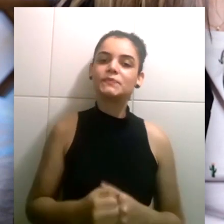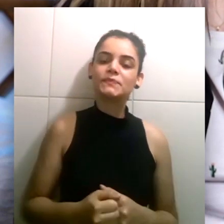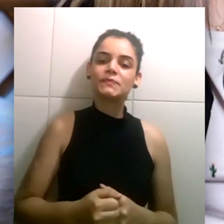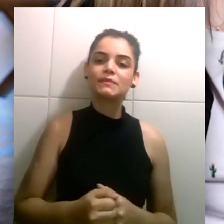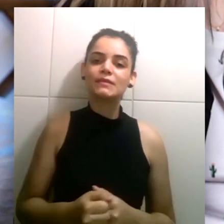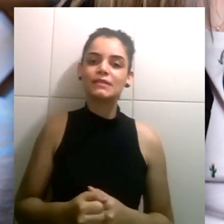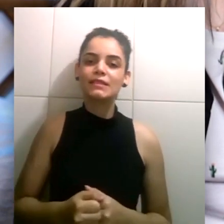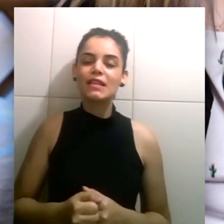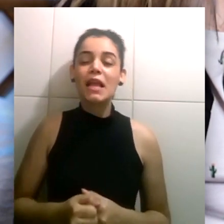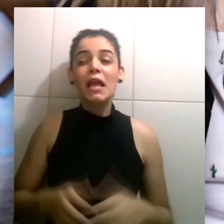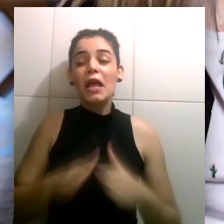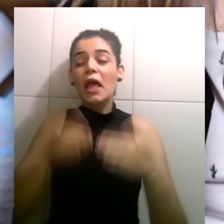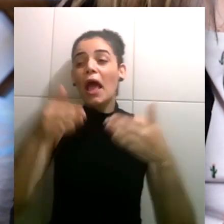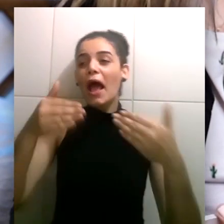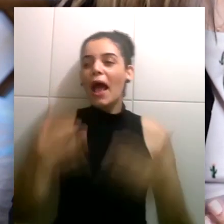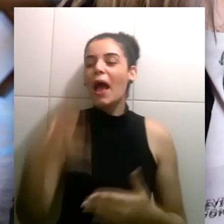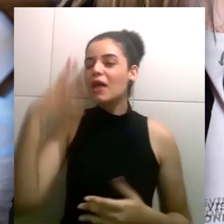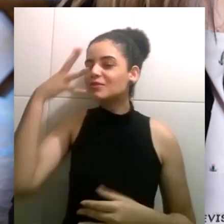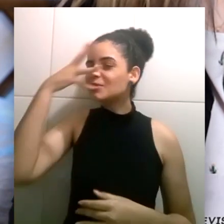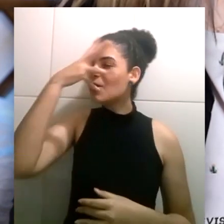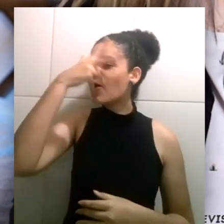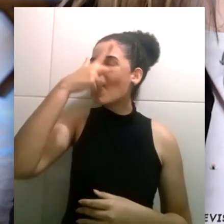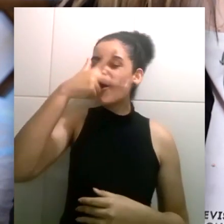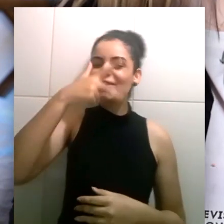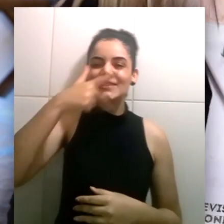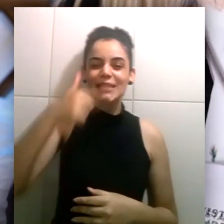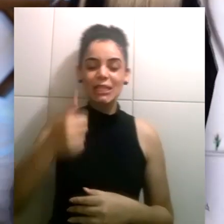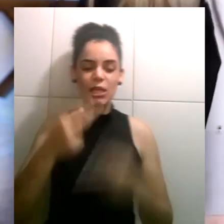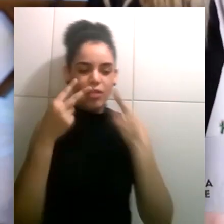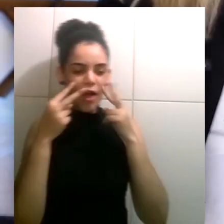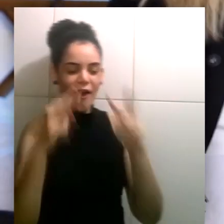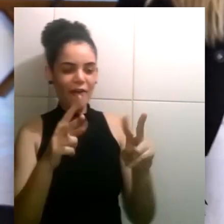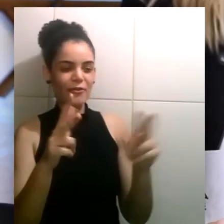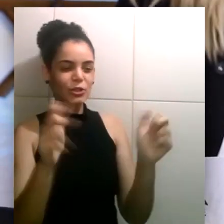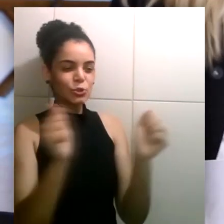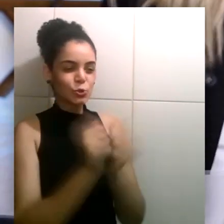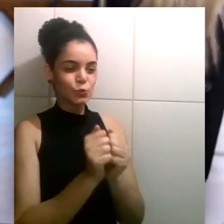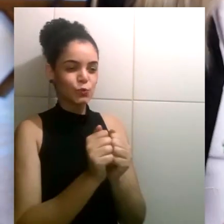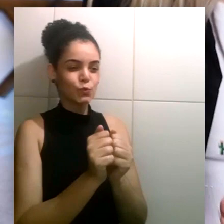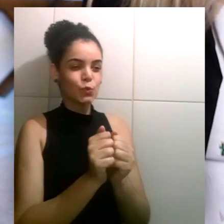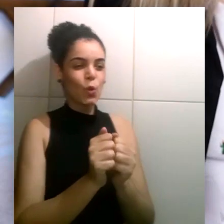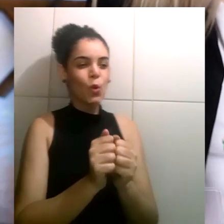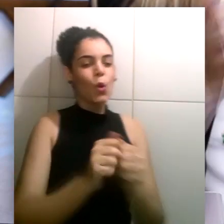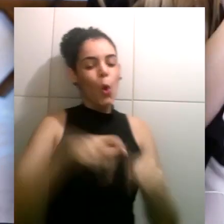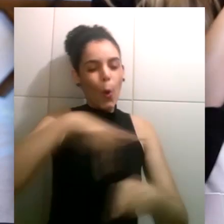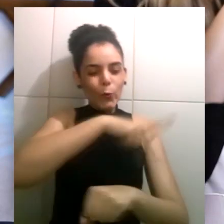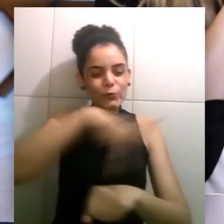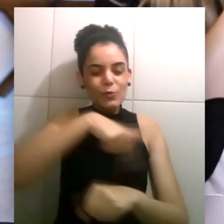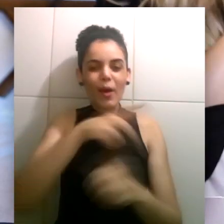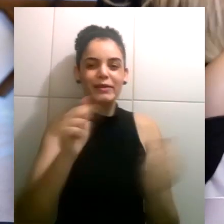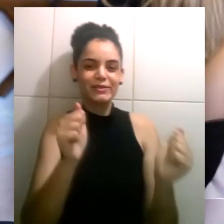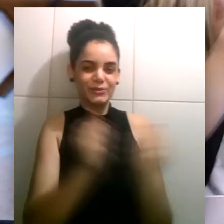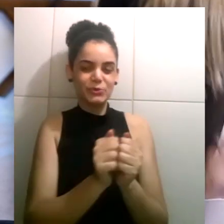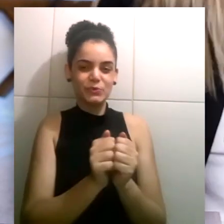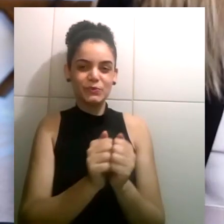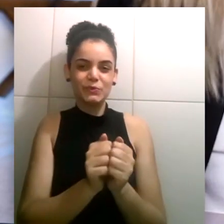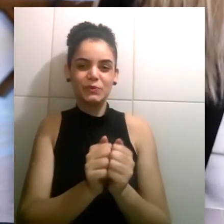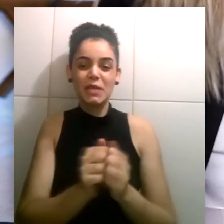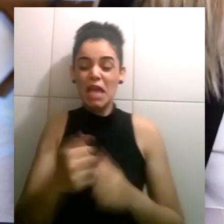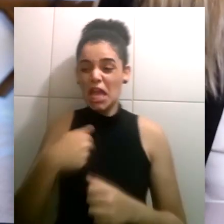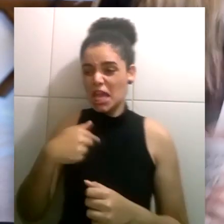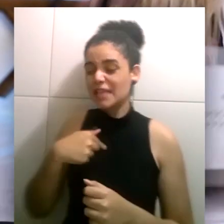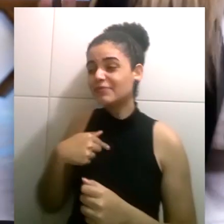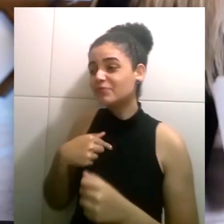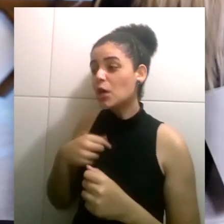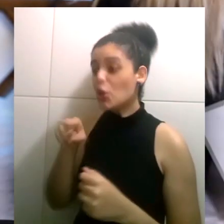as partes dela. Mas foi lindo ver elas duas juntas, legal. Assim, né? 2 nações. E aí você fazendo parte disso,